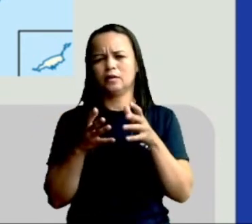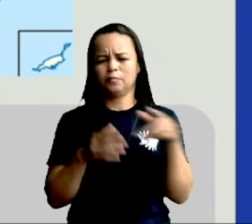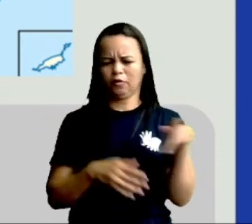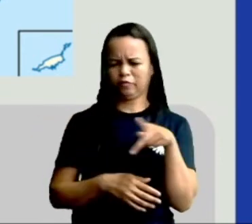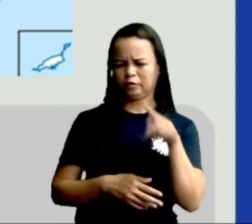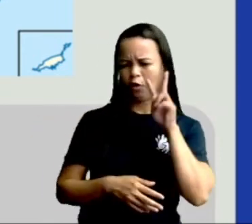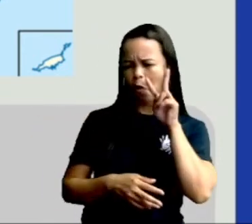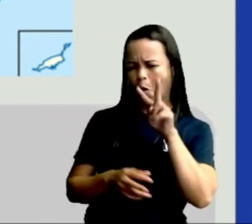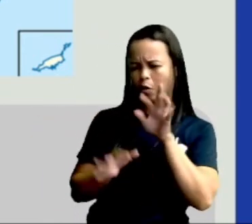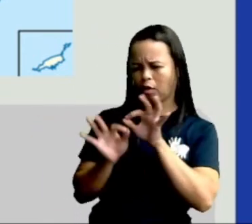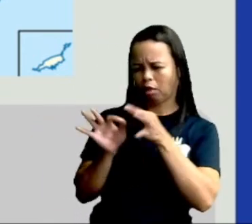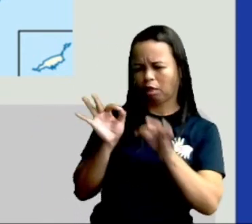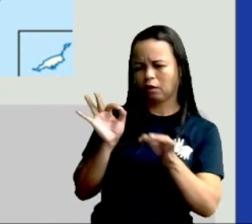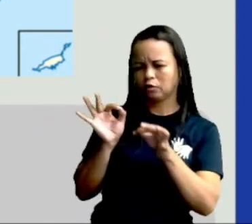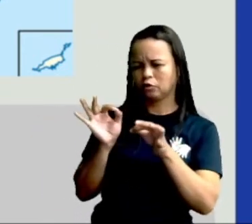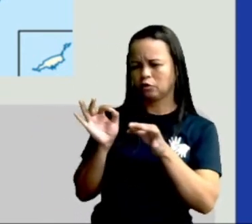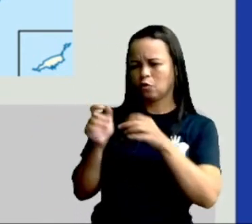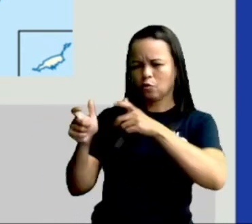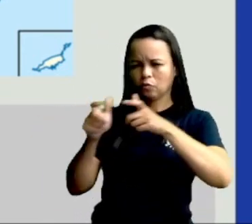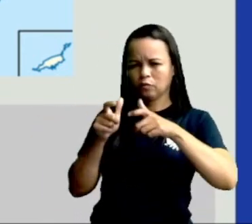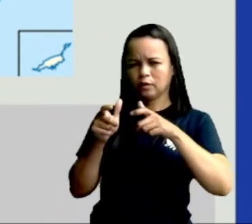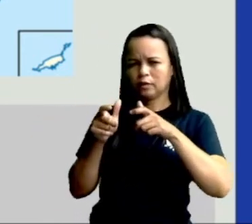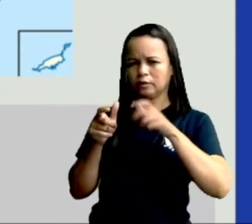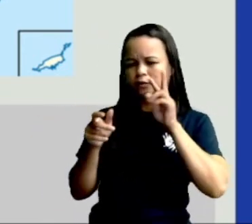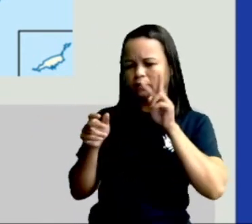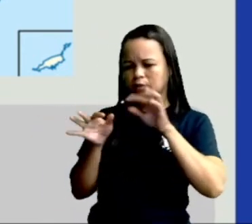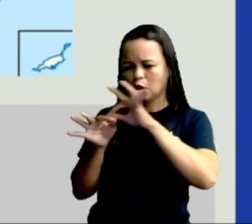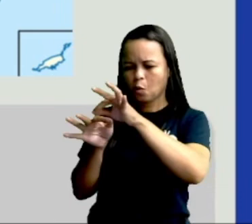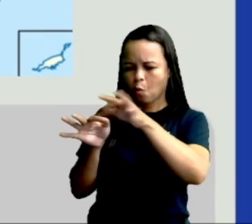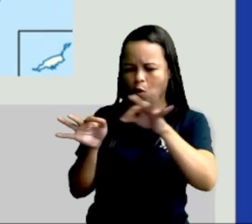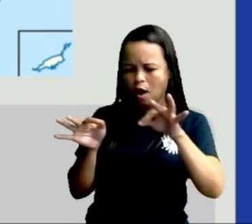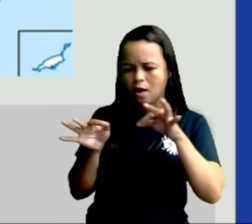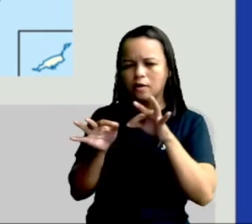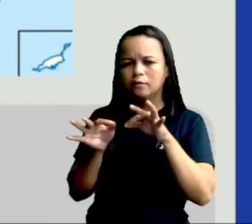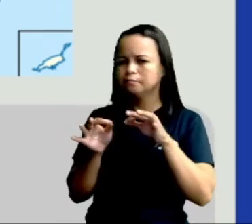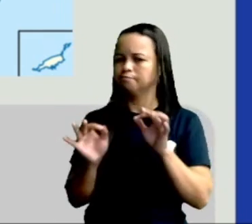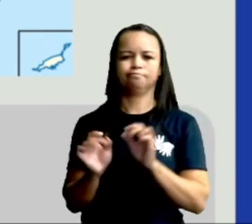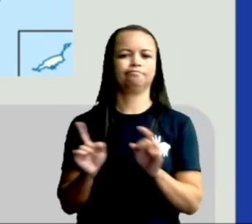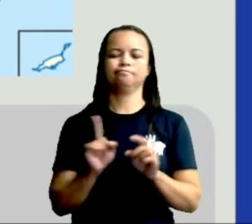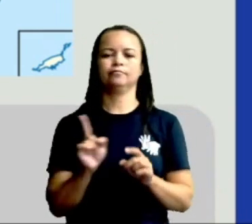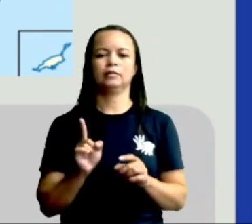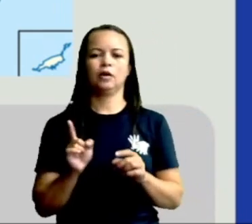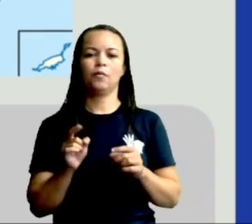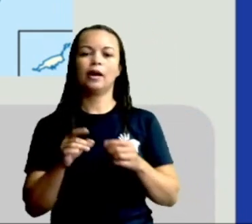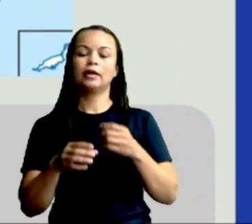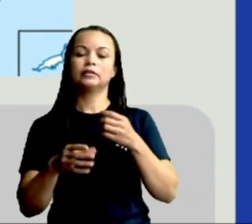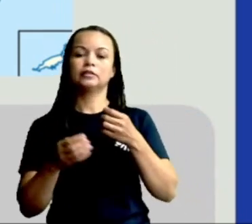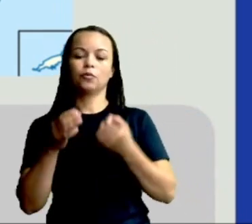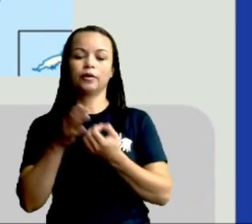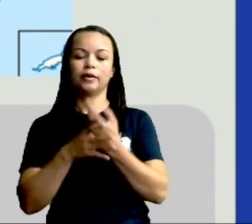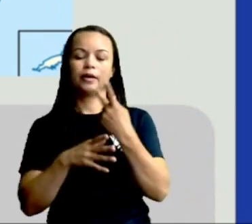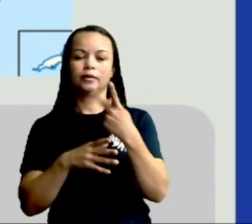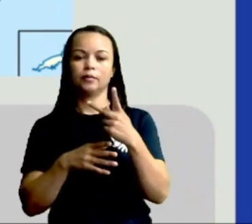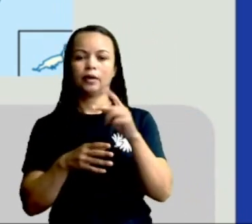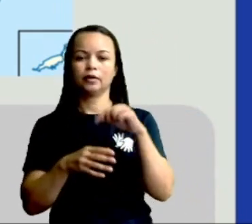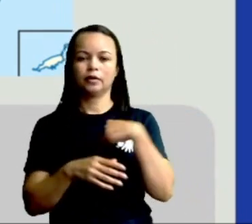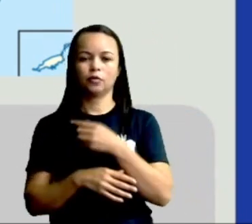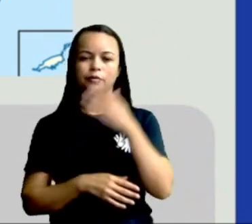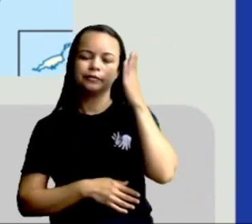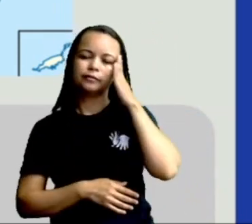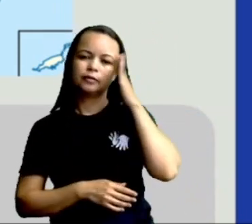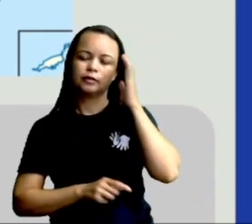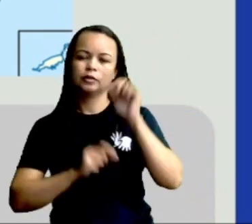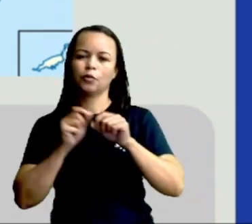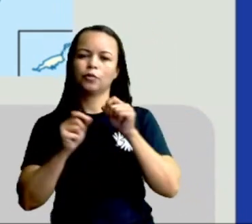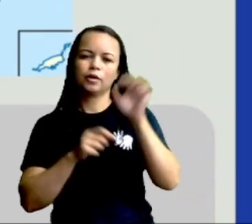assim de longe o lugar é assim com essas linhas não gente essas linhas elas são construídas para que a gente consiga